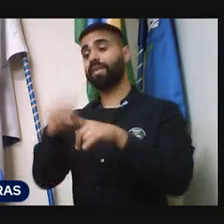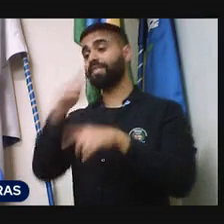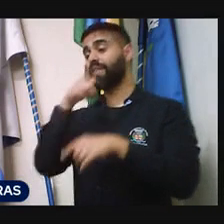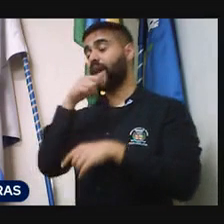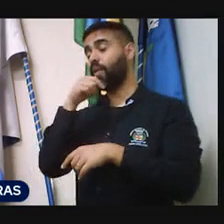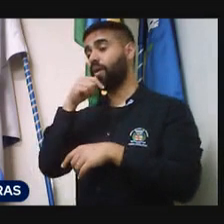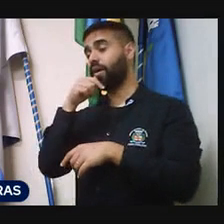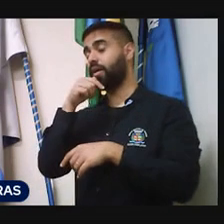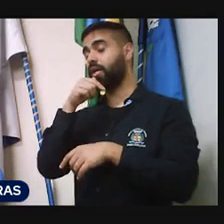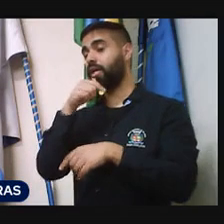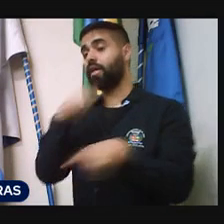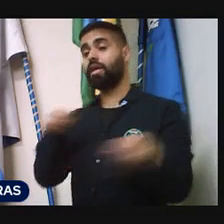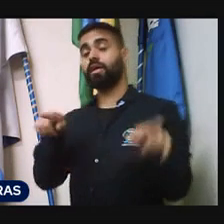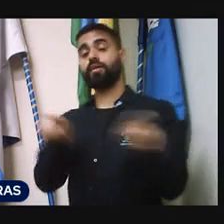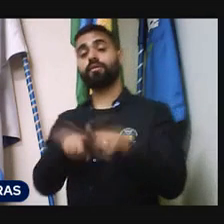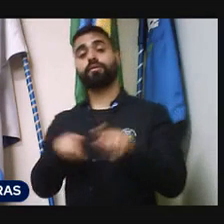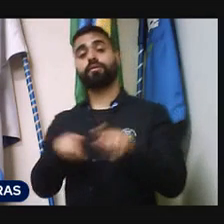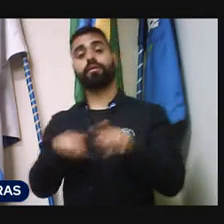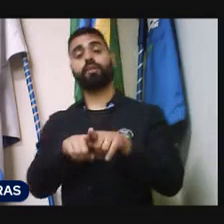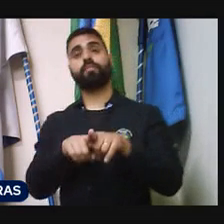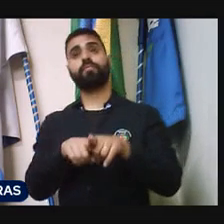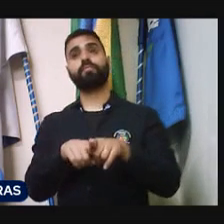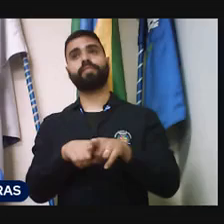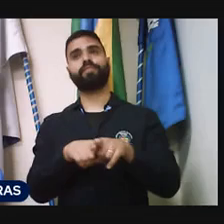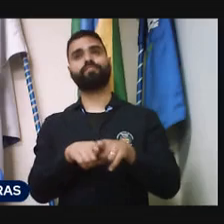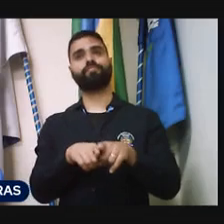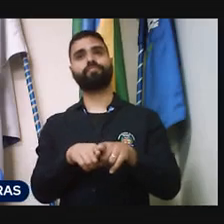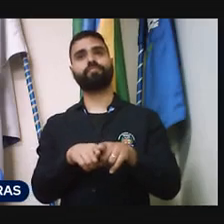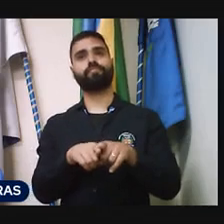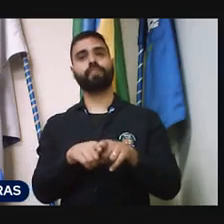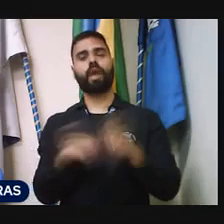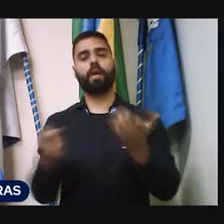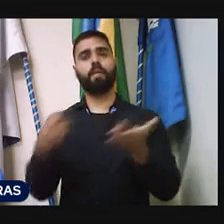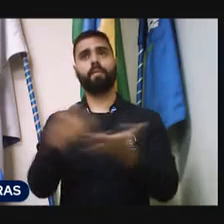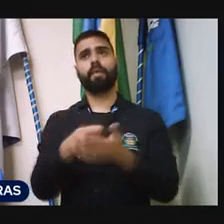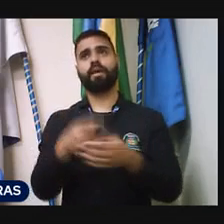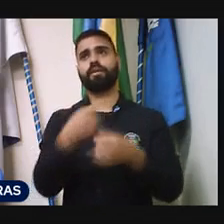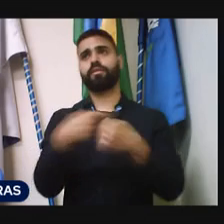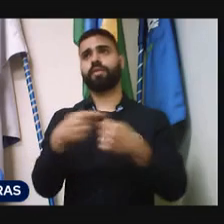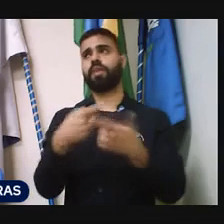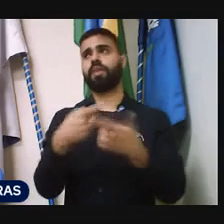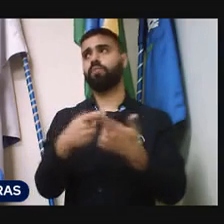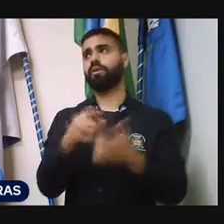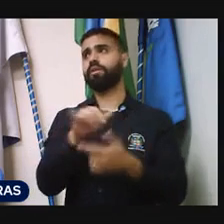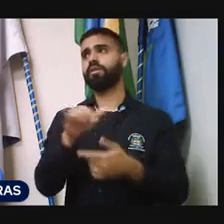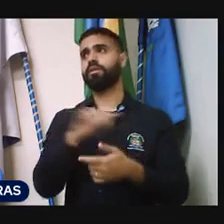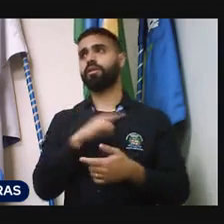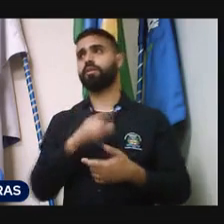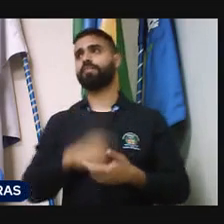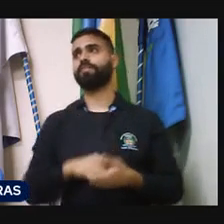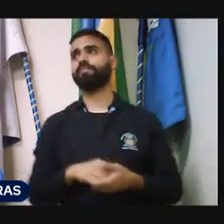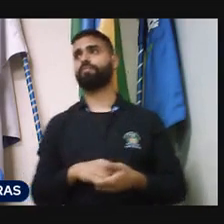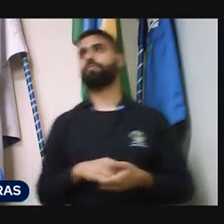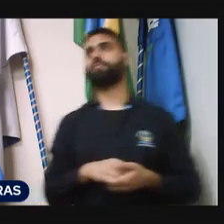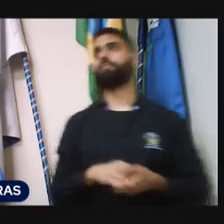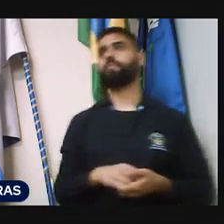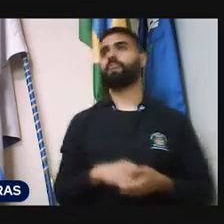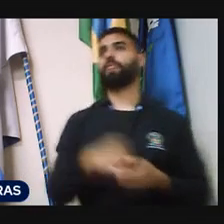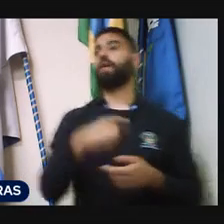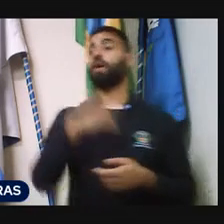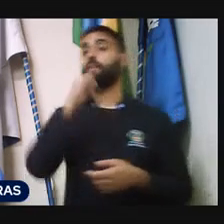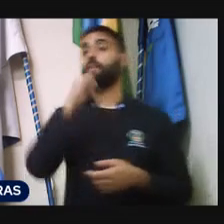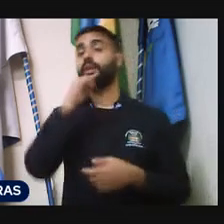abastecimento e recompensá-los municípios pelo investimentos ambientais realizados uma vez que vem aqui são compartilhados por todos os vizinhos